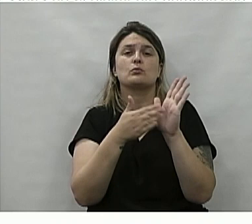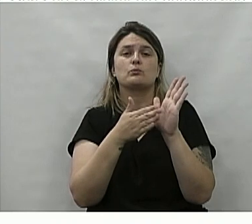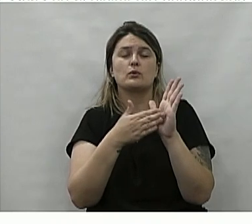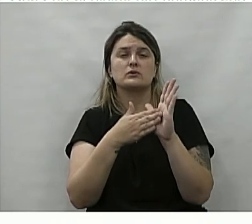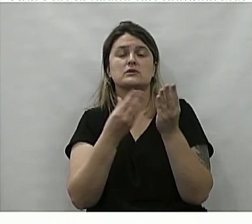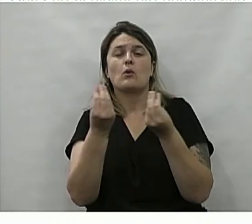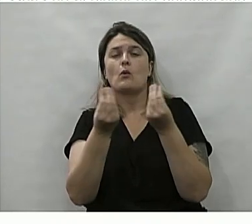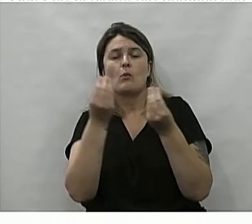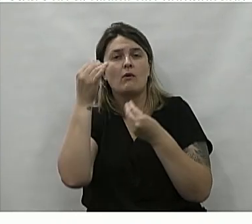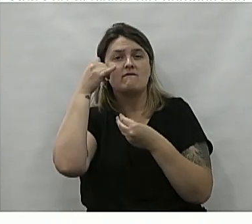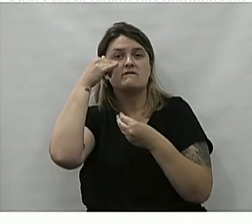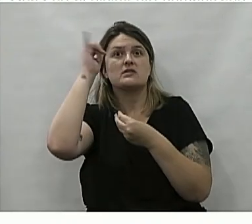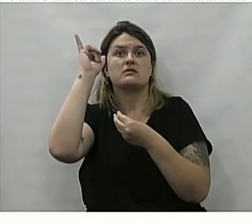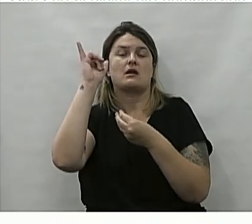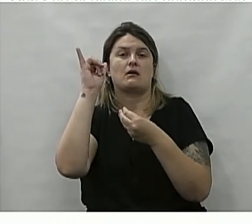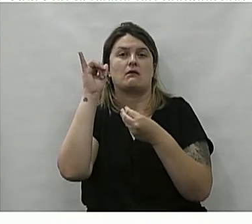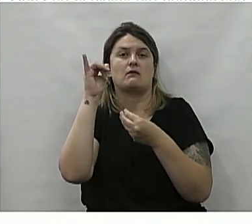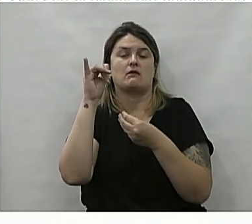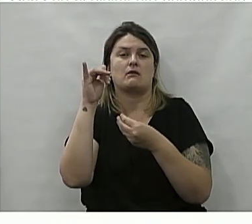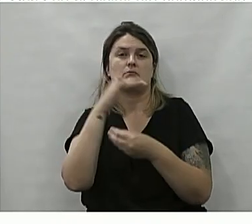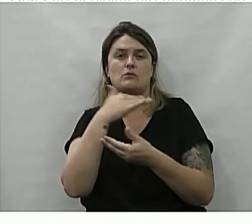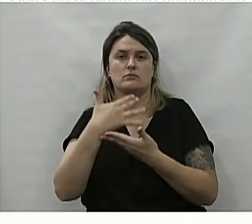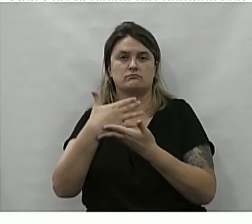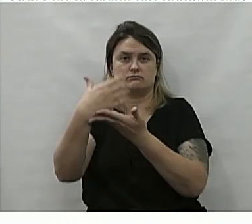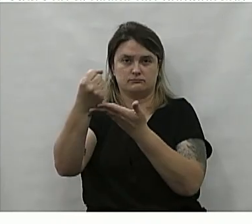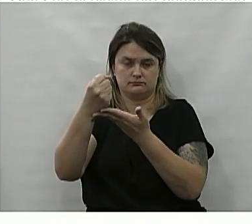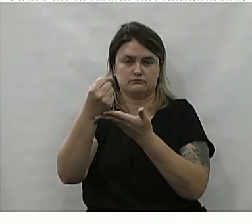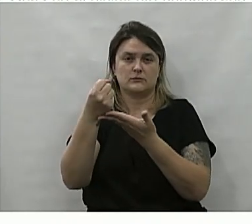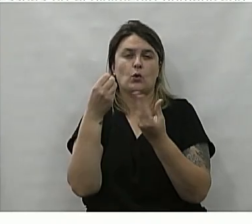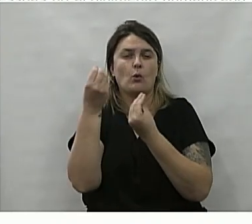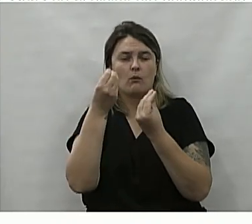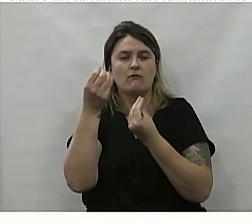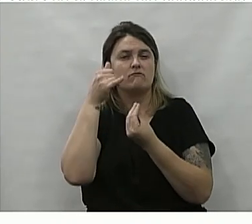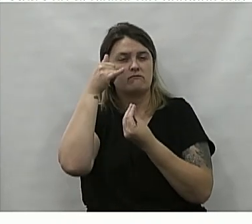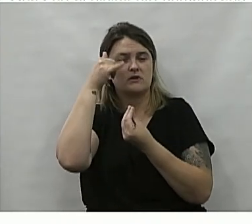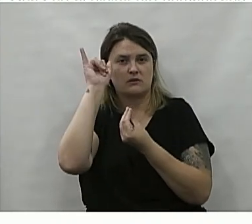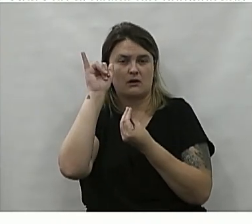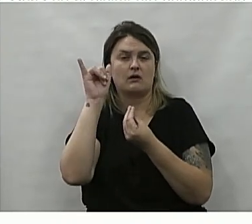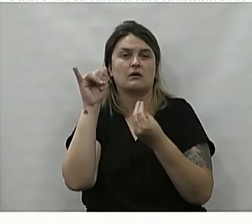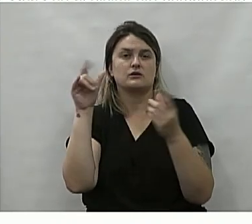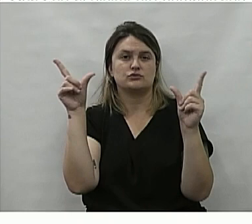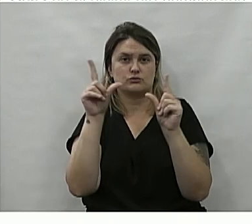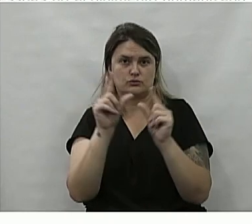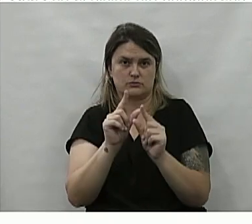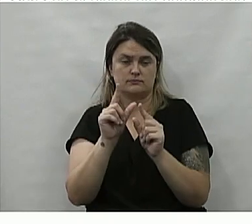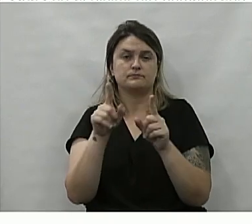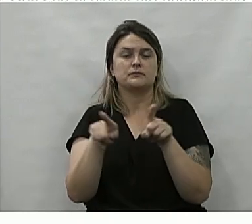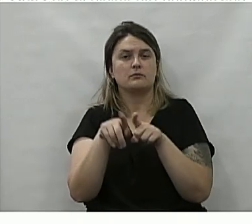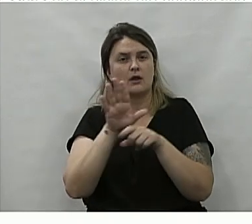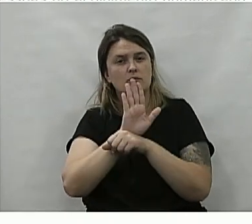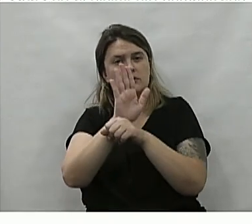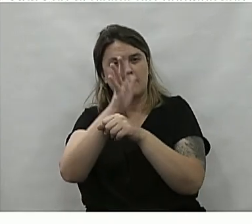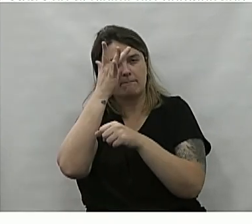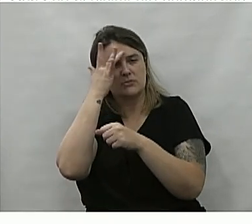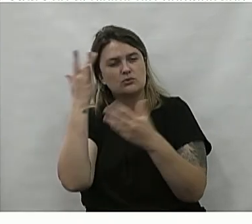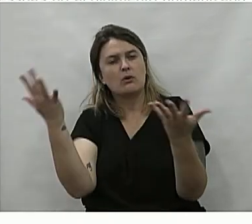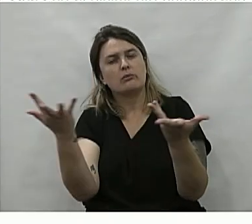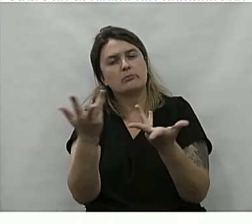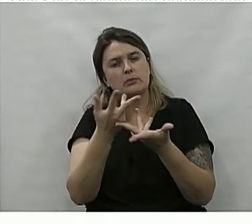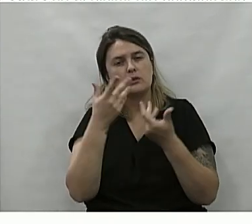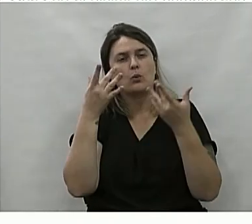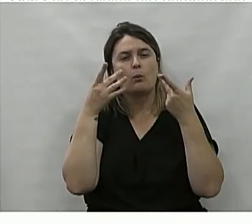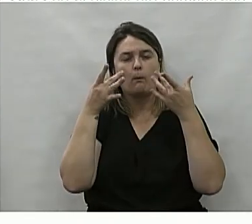Ações preventivas E educacionais Que venham a corroborar Com a diminuição Desses casos Auxiliando as pessoas No acolhimento